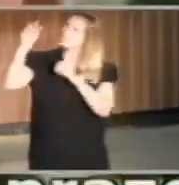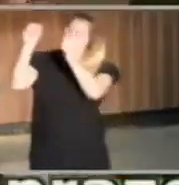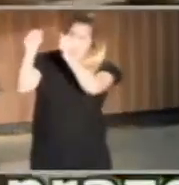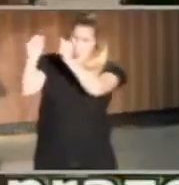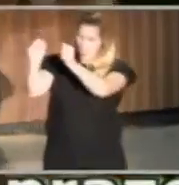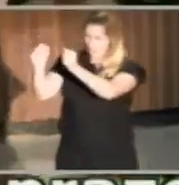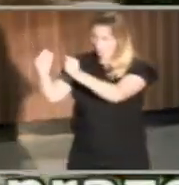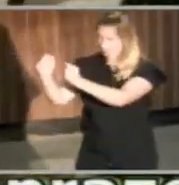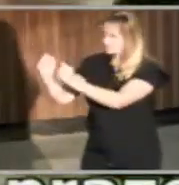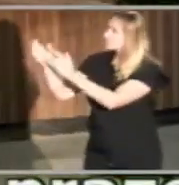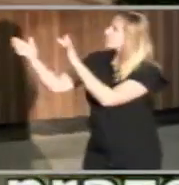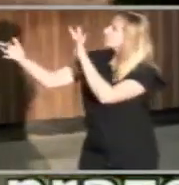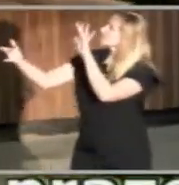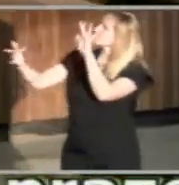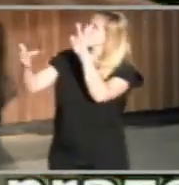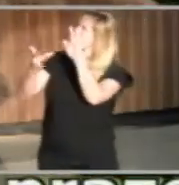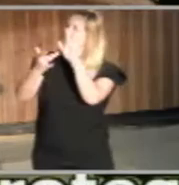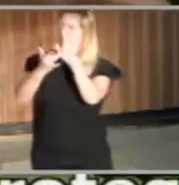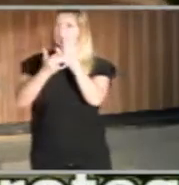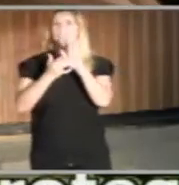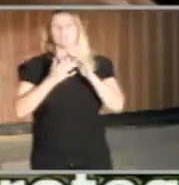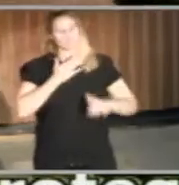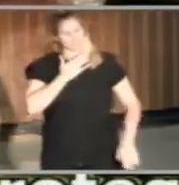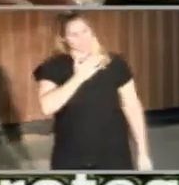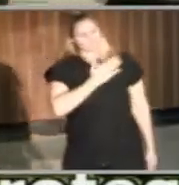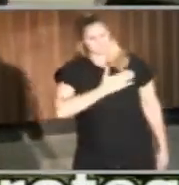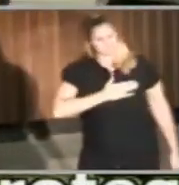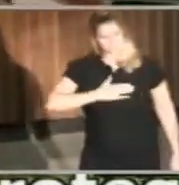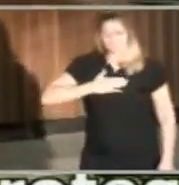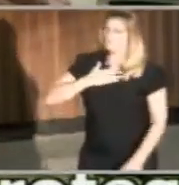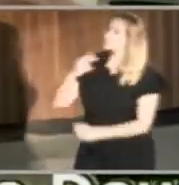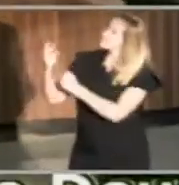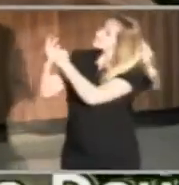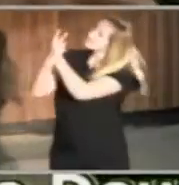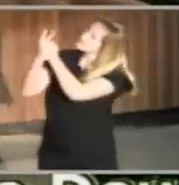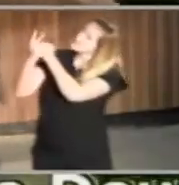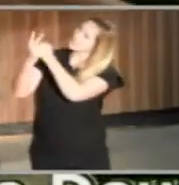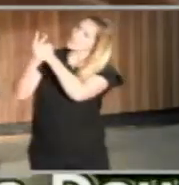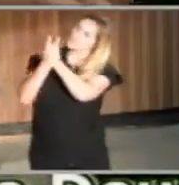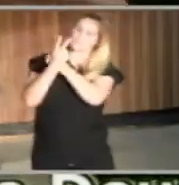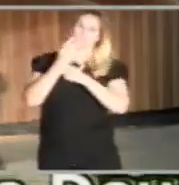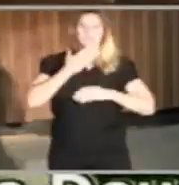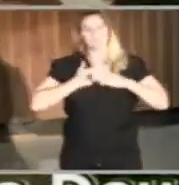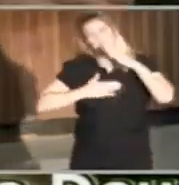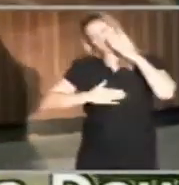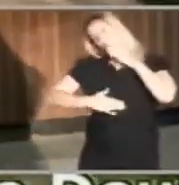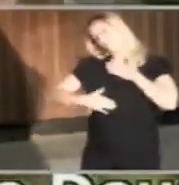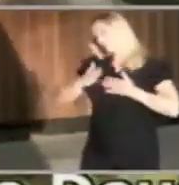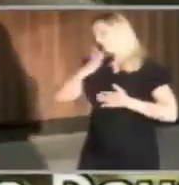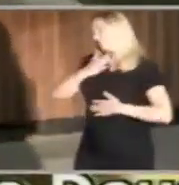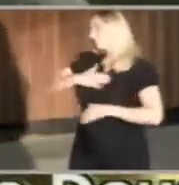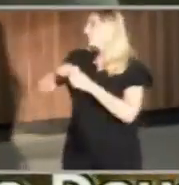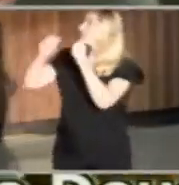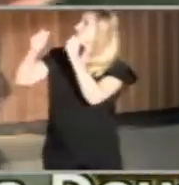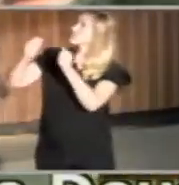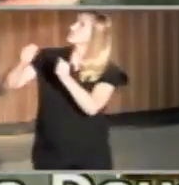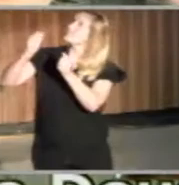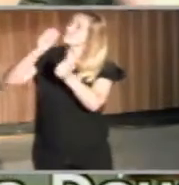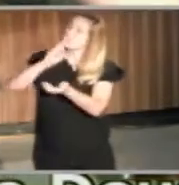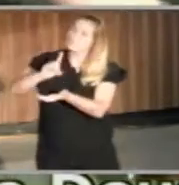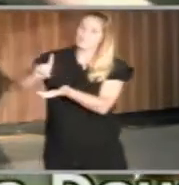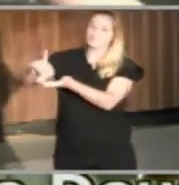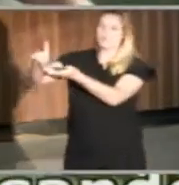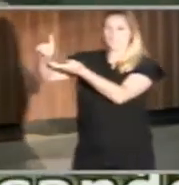Deus. Ele tem prazer de me proteger, descansando no poder